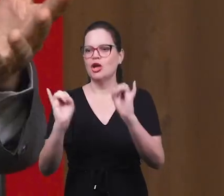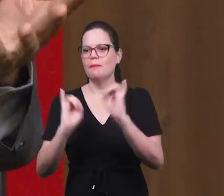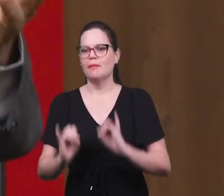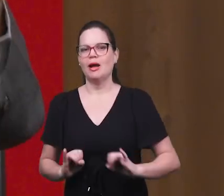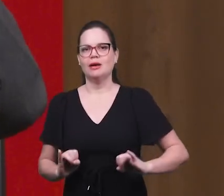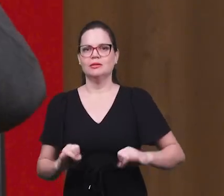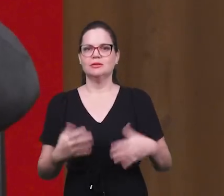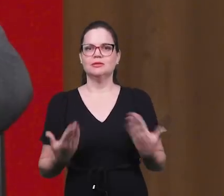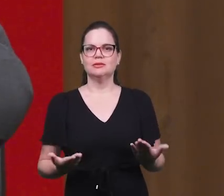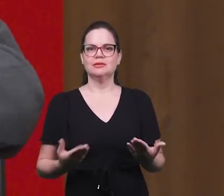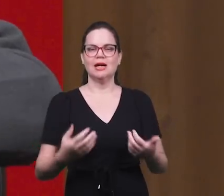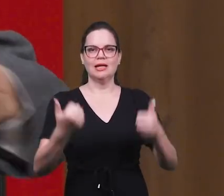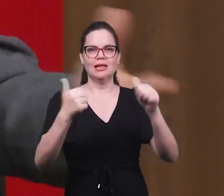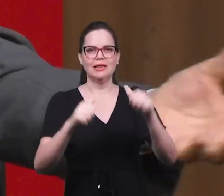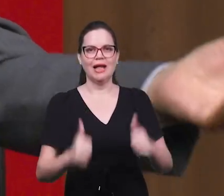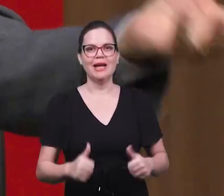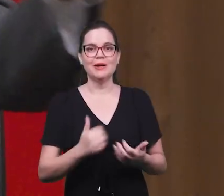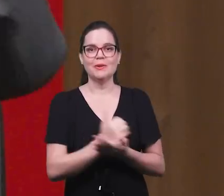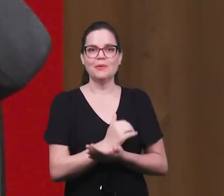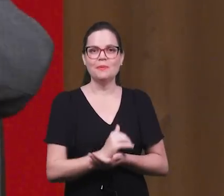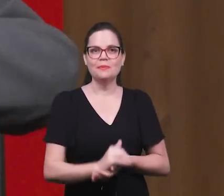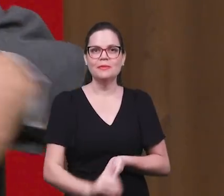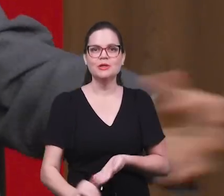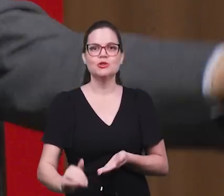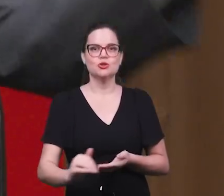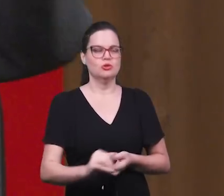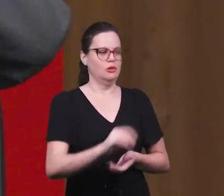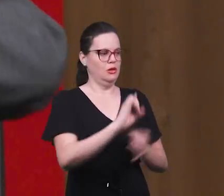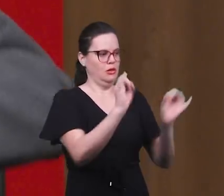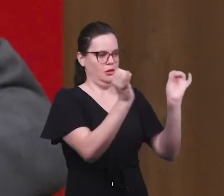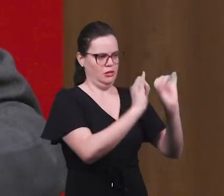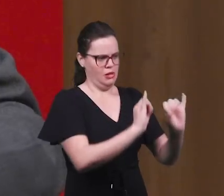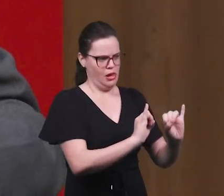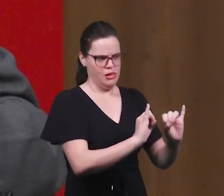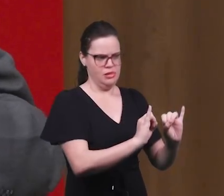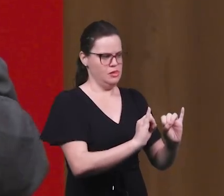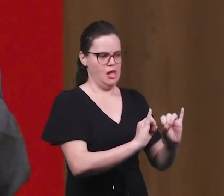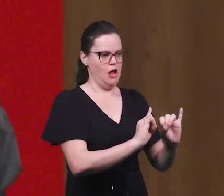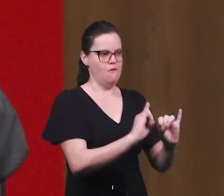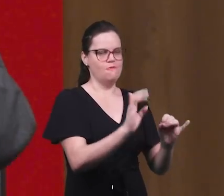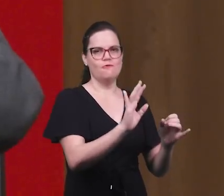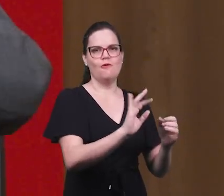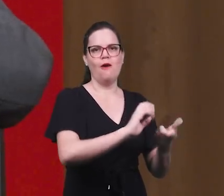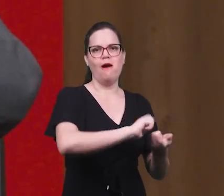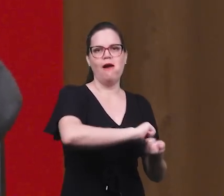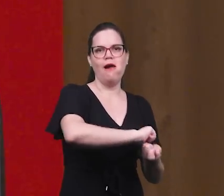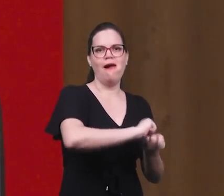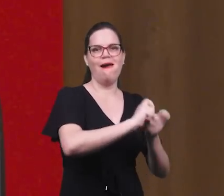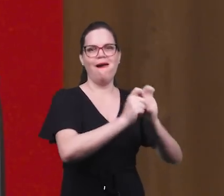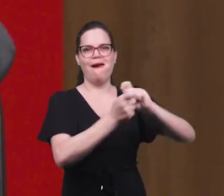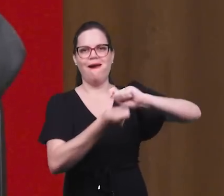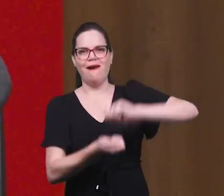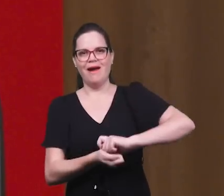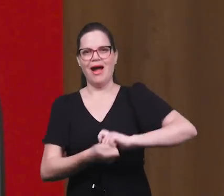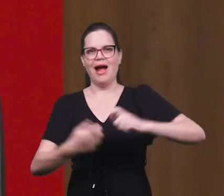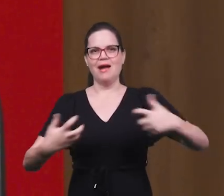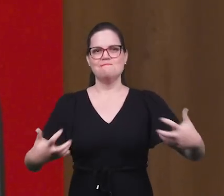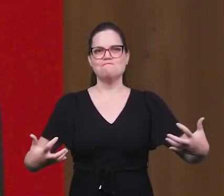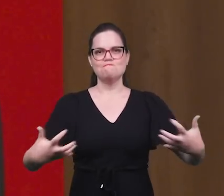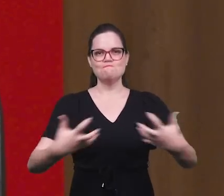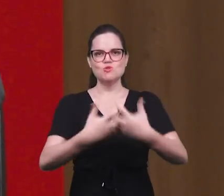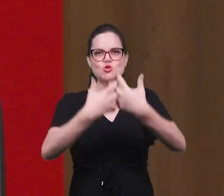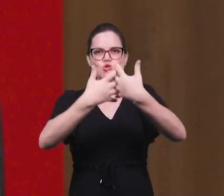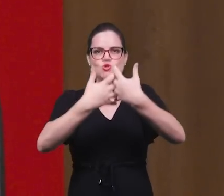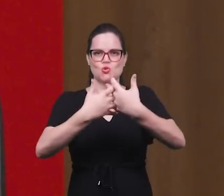E começou a introduzir os ídolos pagãos para dentro do cristianismo. Então começou a haver um sincretismo